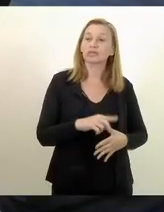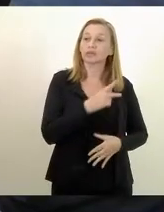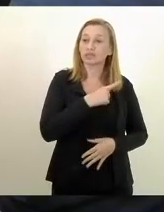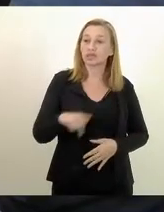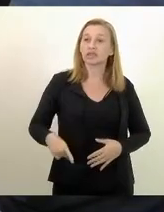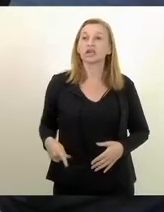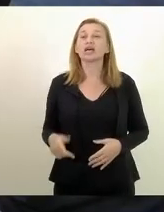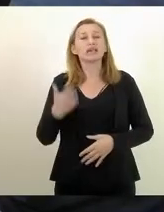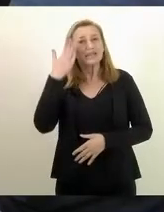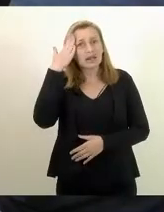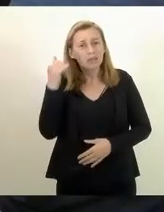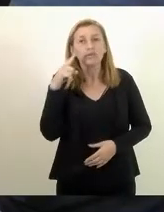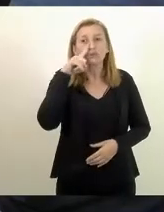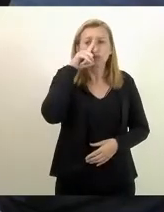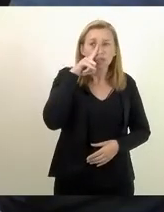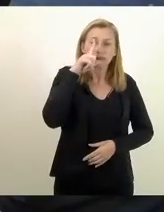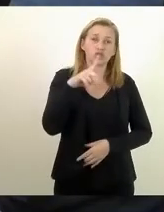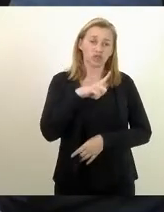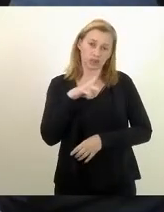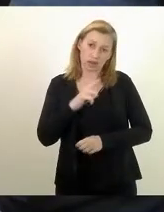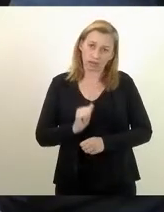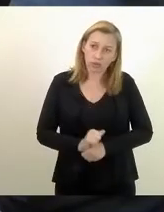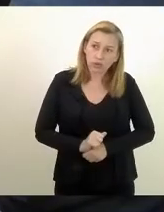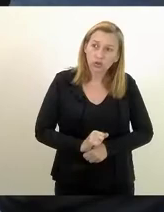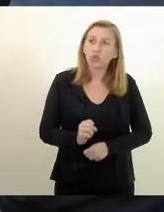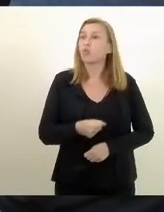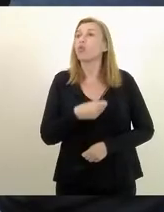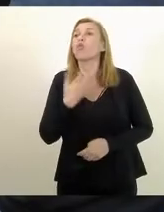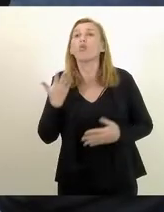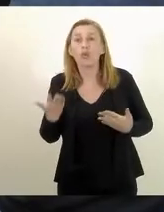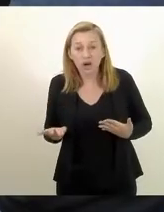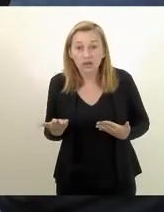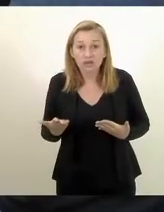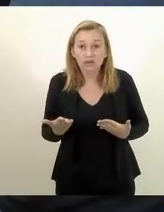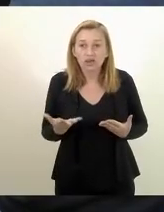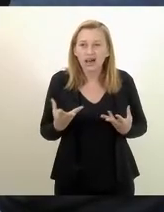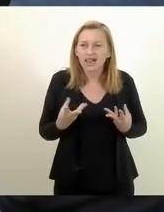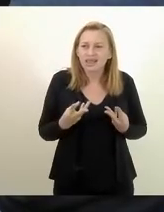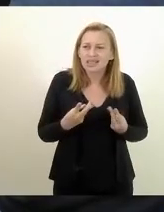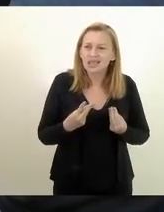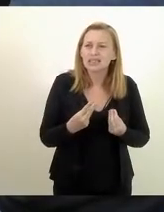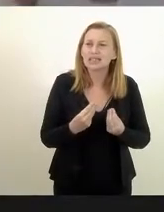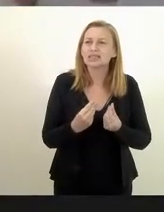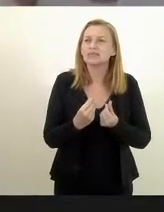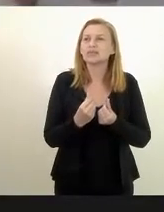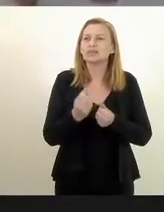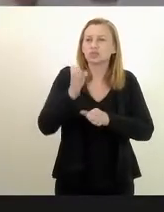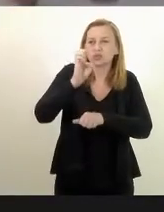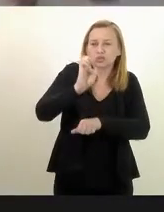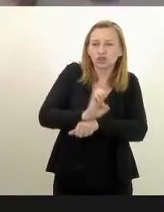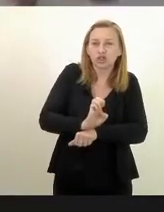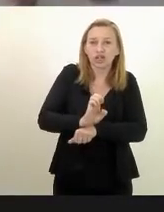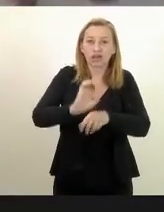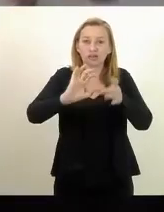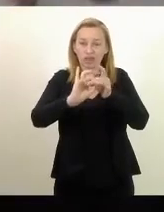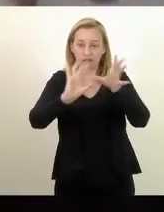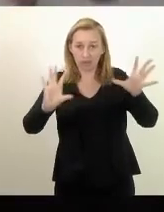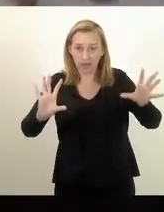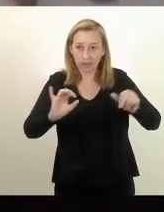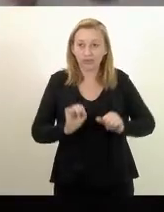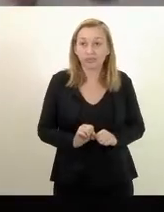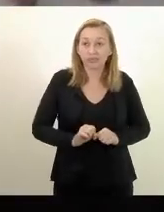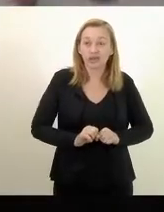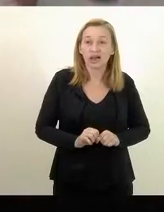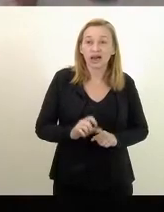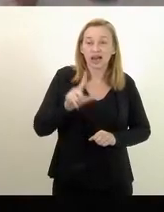sabemos dos riscos que corremos quando a fragilidade do Estado laico quando a